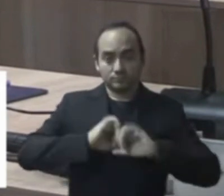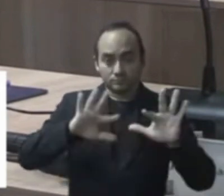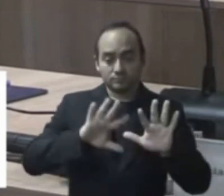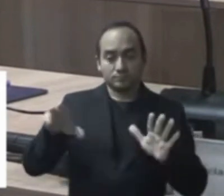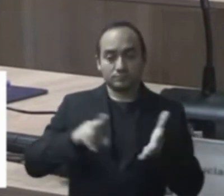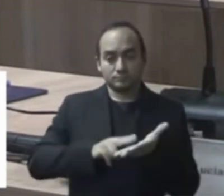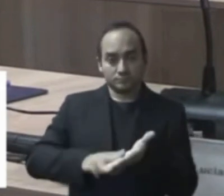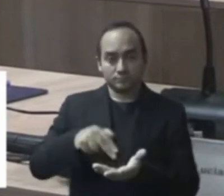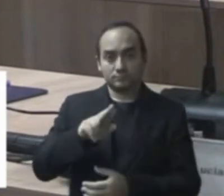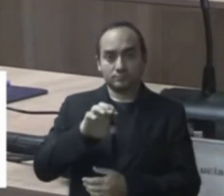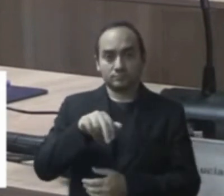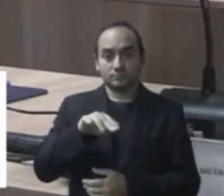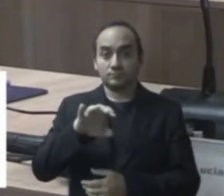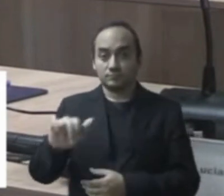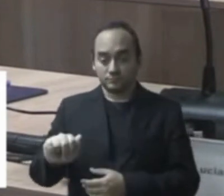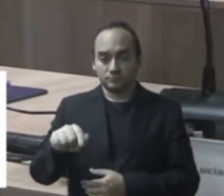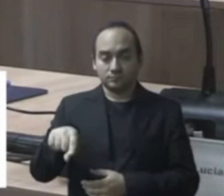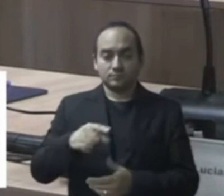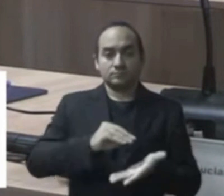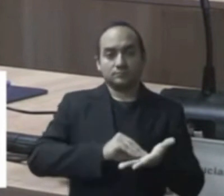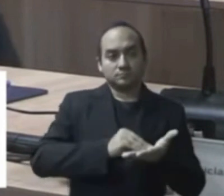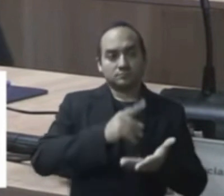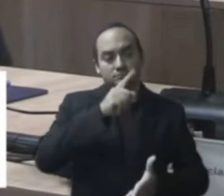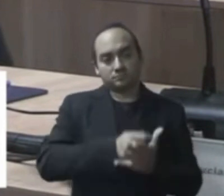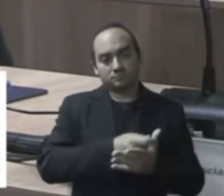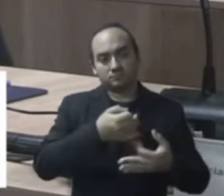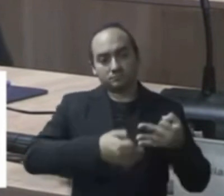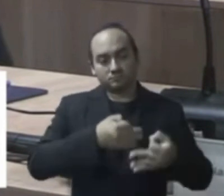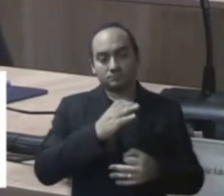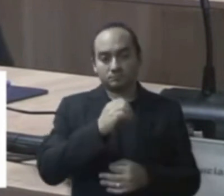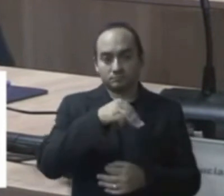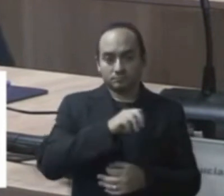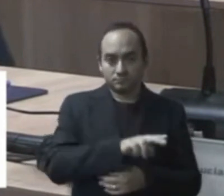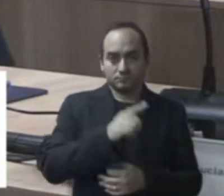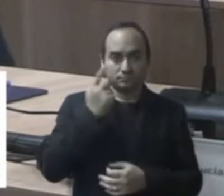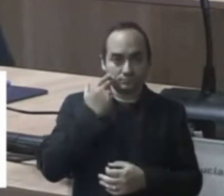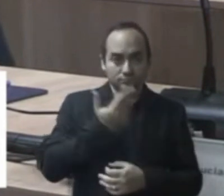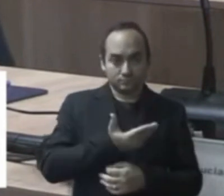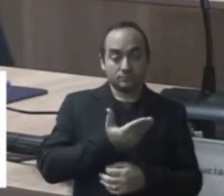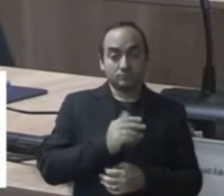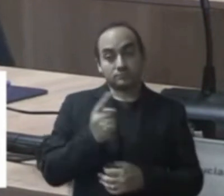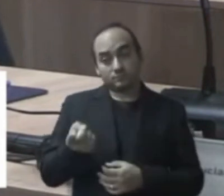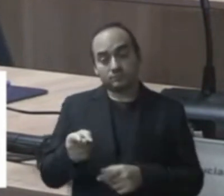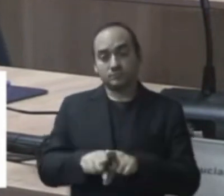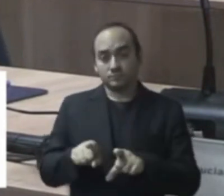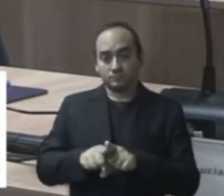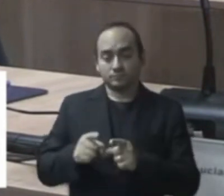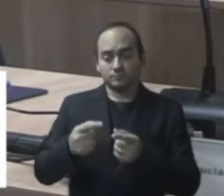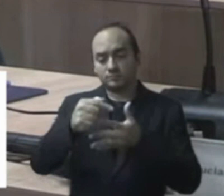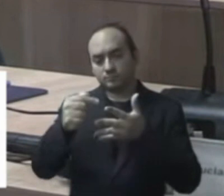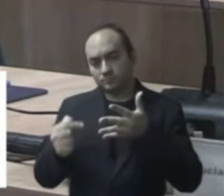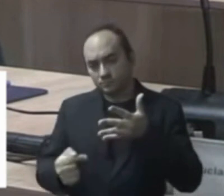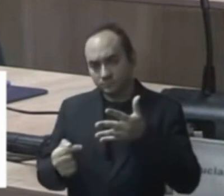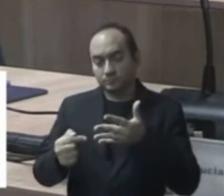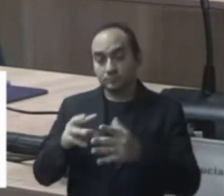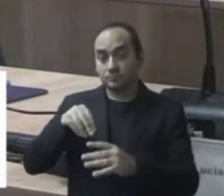anuência, seja para, pela ausência de decisão judicial da Justiça Comum, declarando a sua nulidade, seja pelo fato das nuances